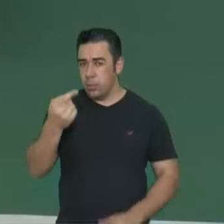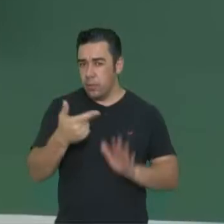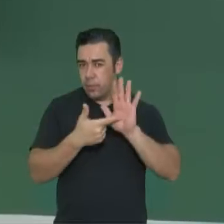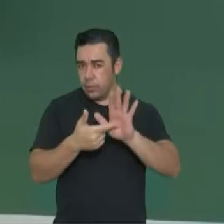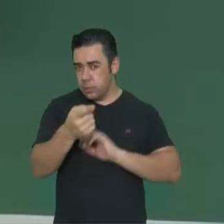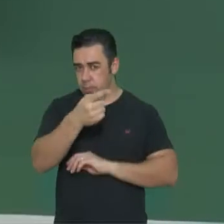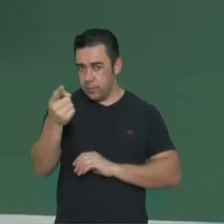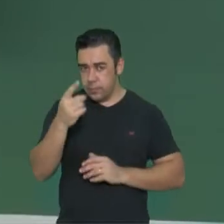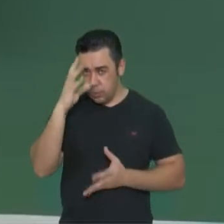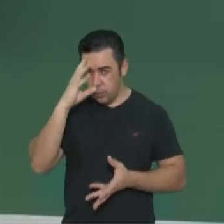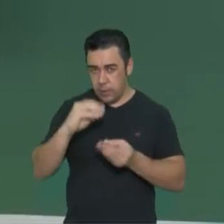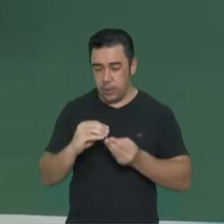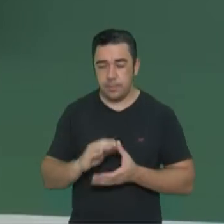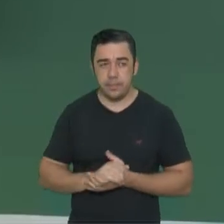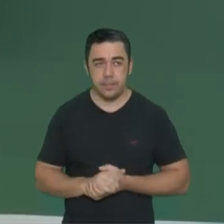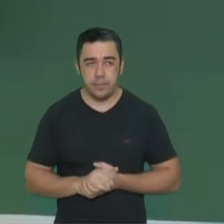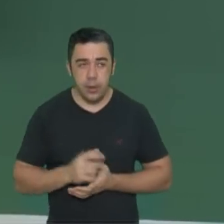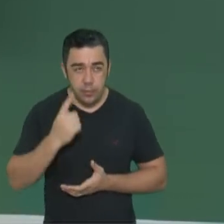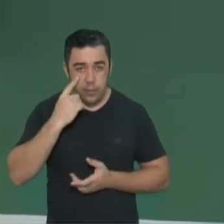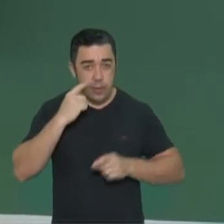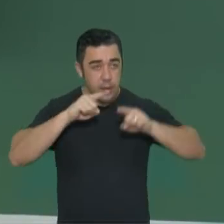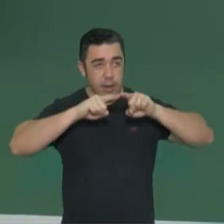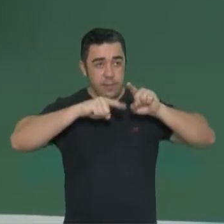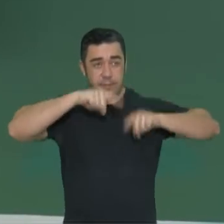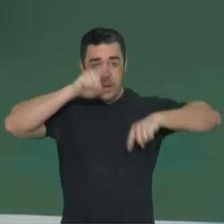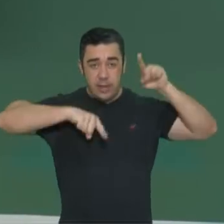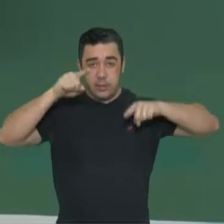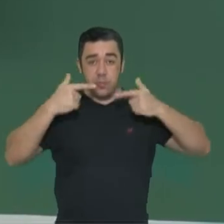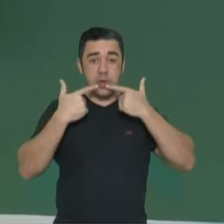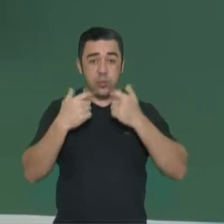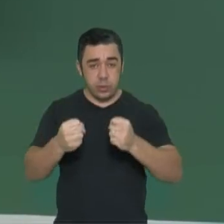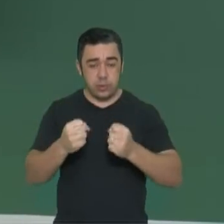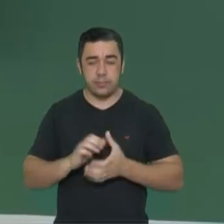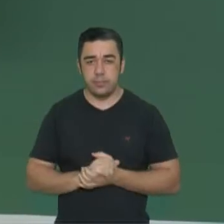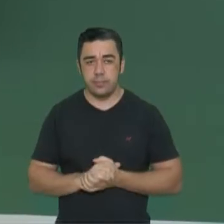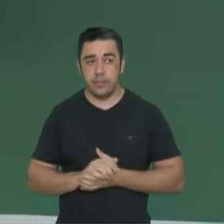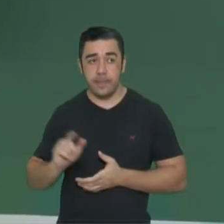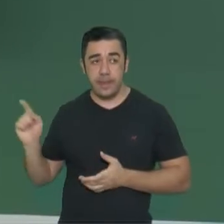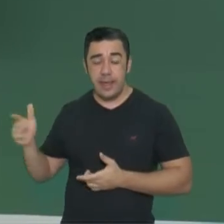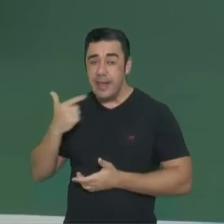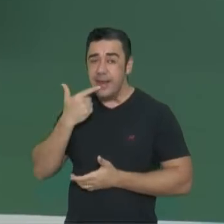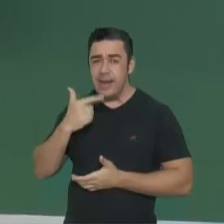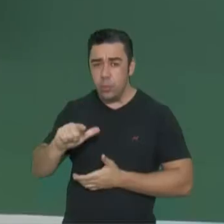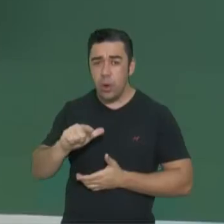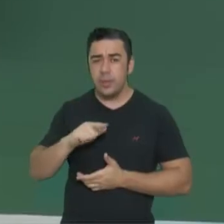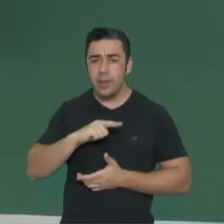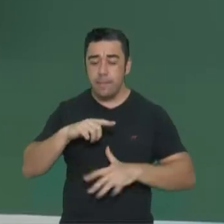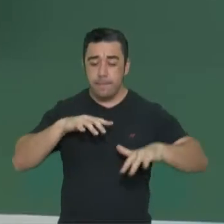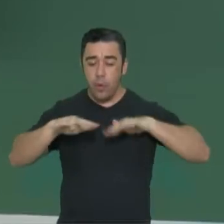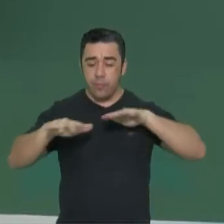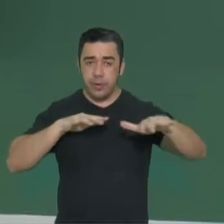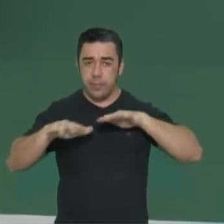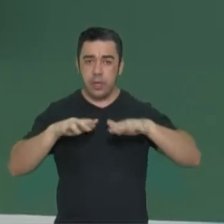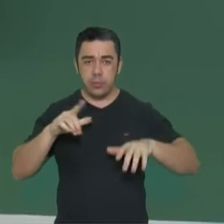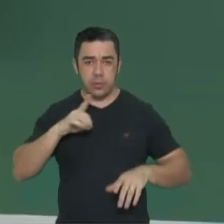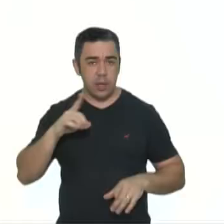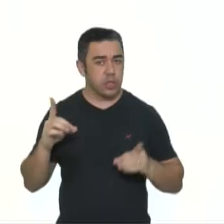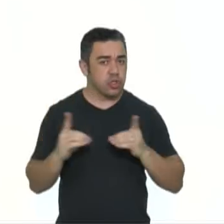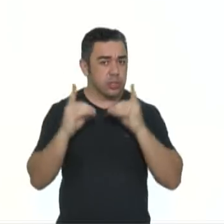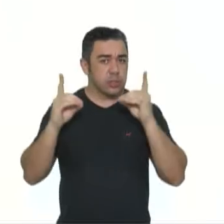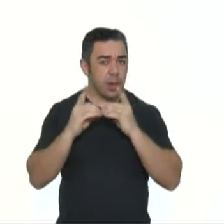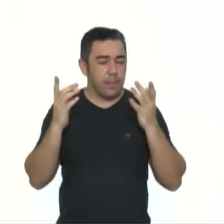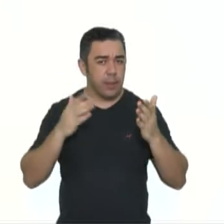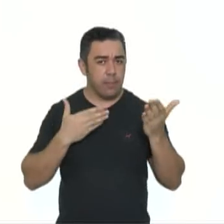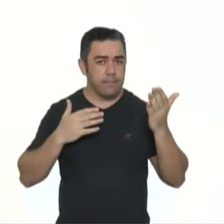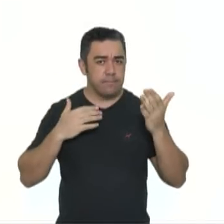vocês entenderem. Vamos lá para a variação linguística agora. A língua está em movimento, ela é dinâmica e não um